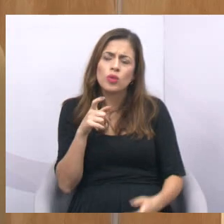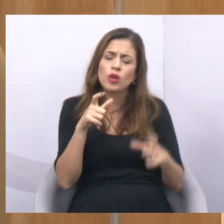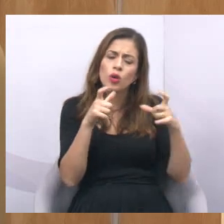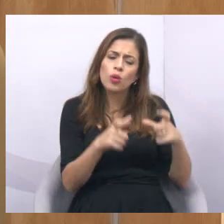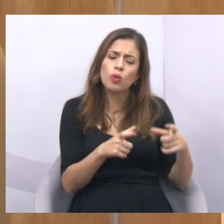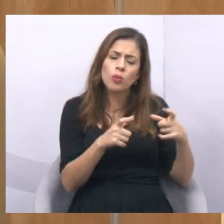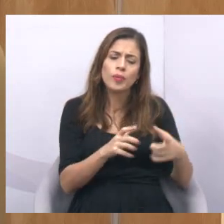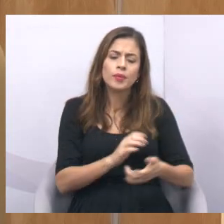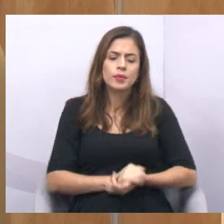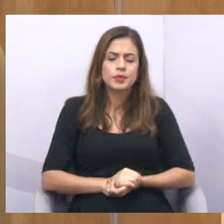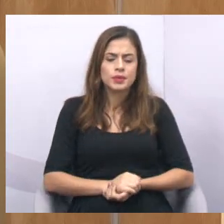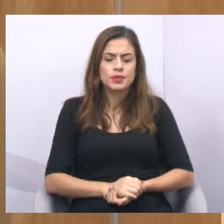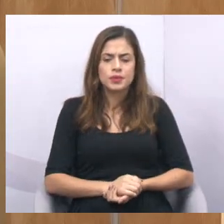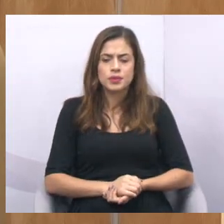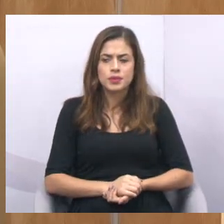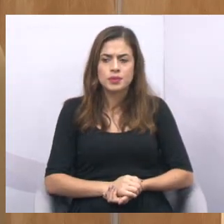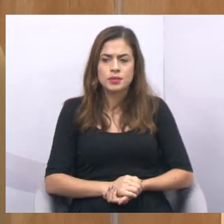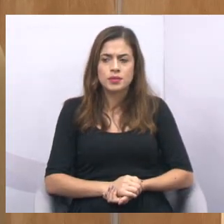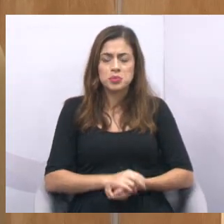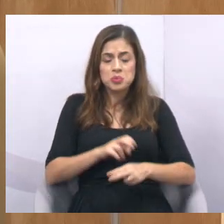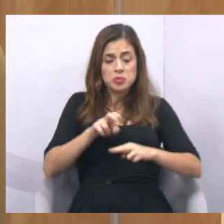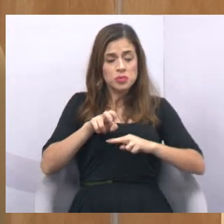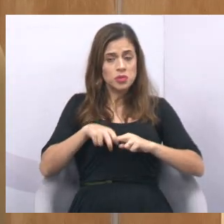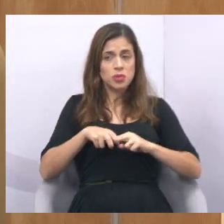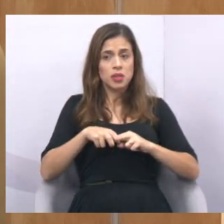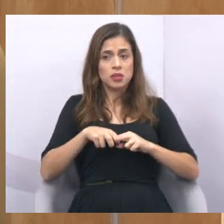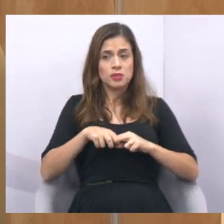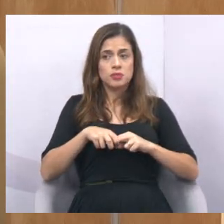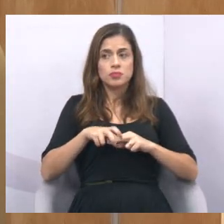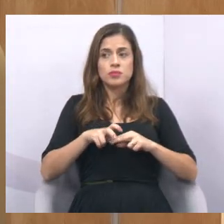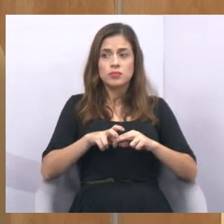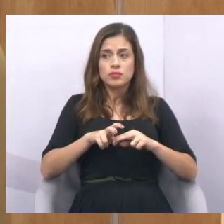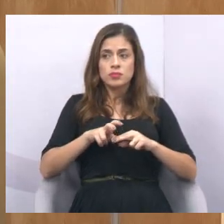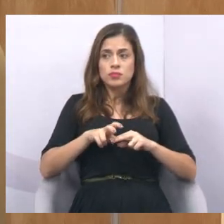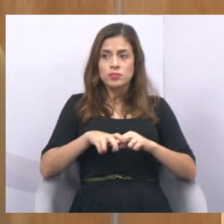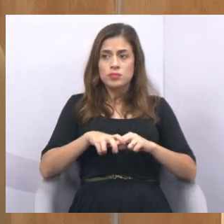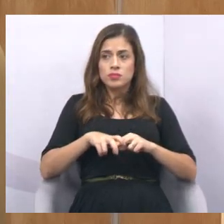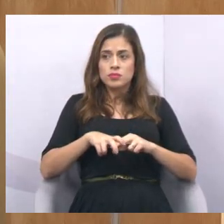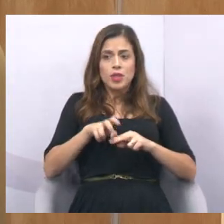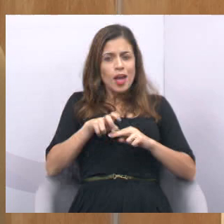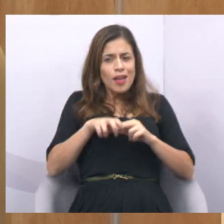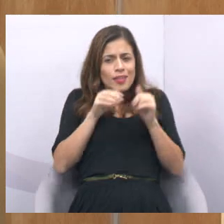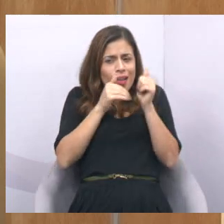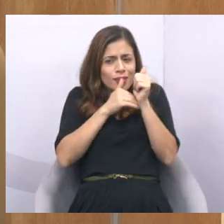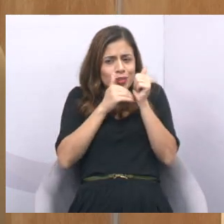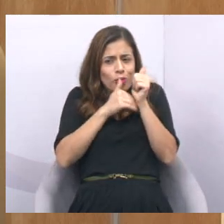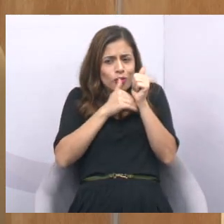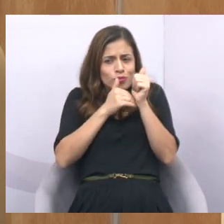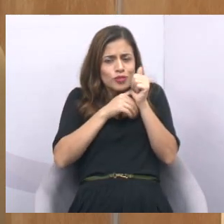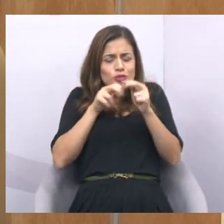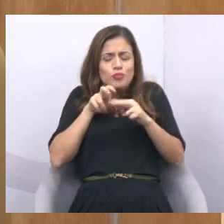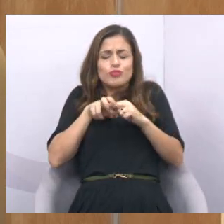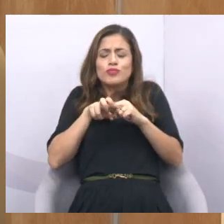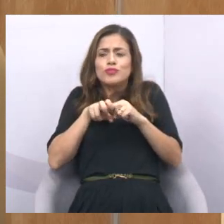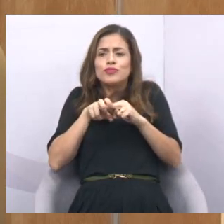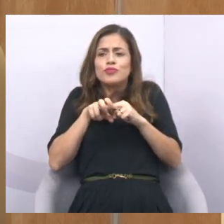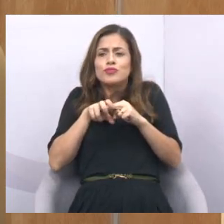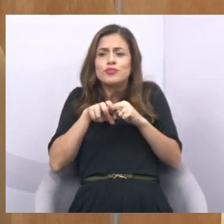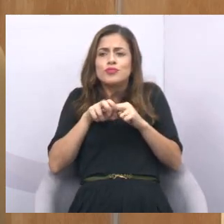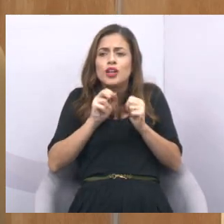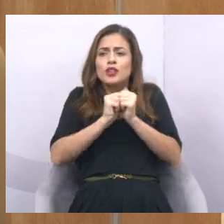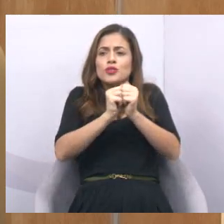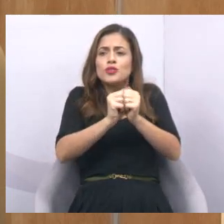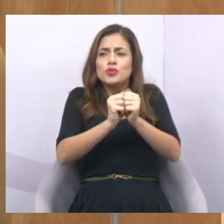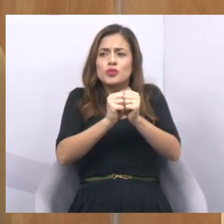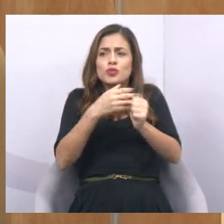E eu lembro que eu sentei e fiquei meio, não querendo aparecer muito, fiquei meio encostado lá com o Júnior